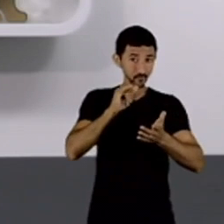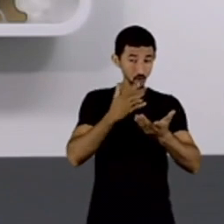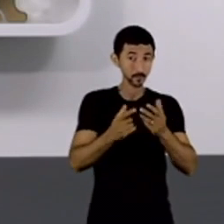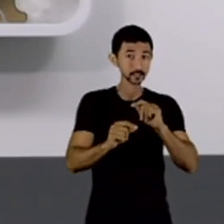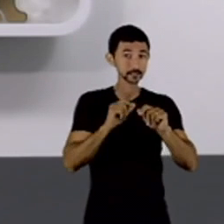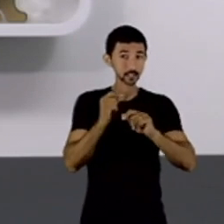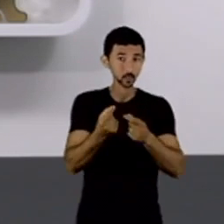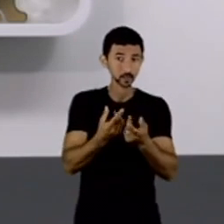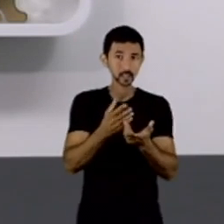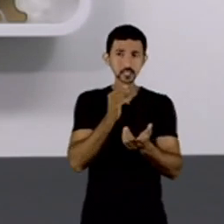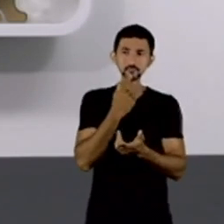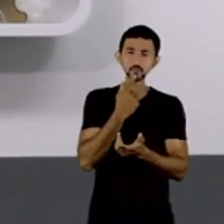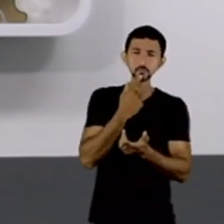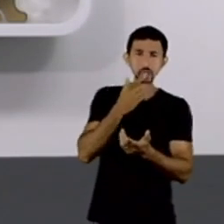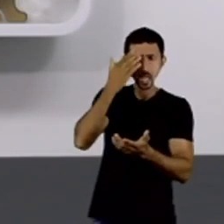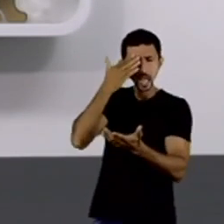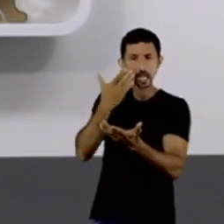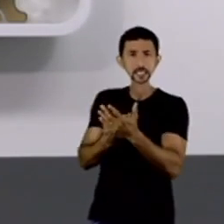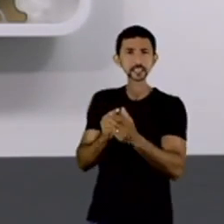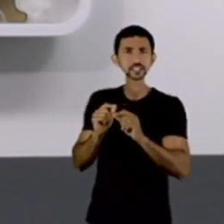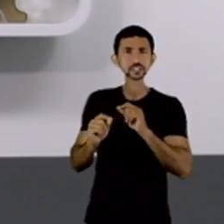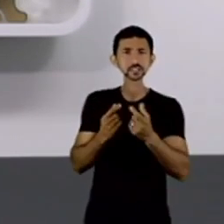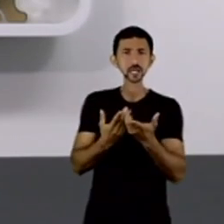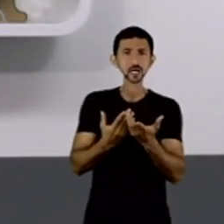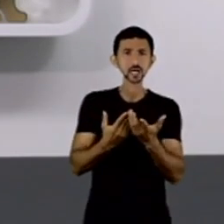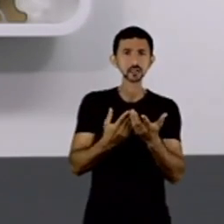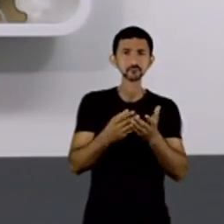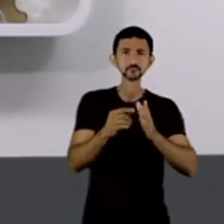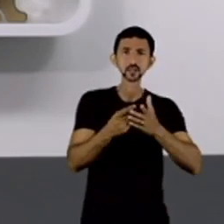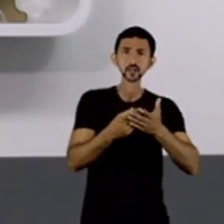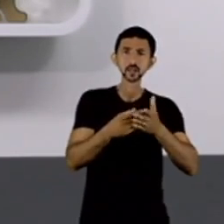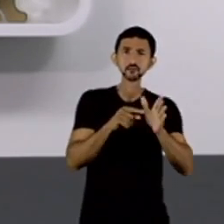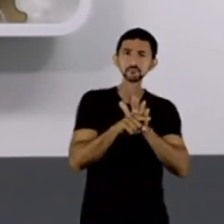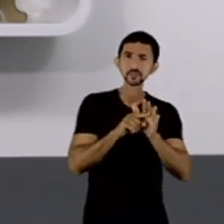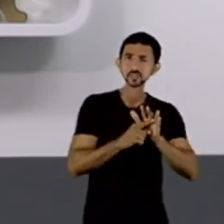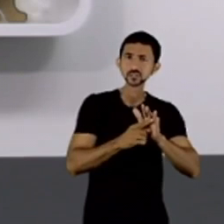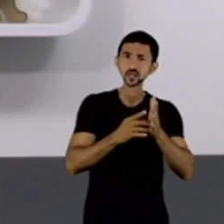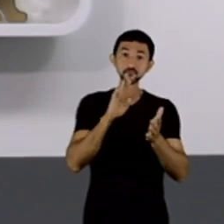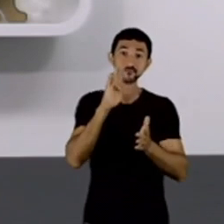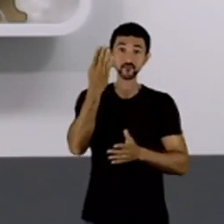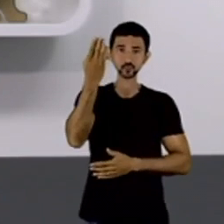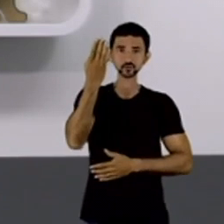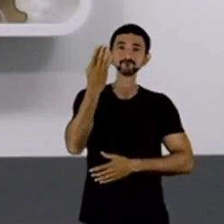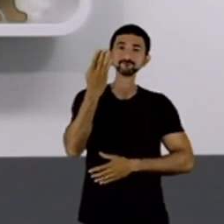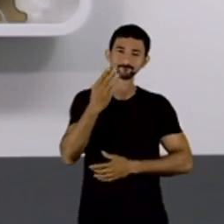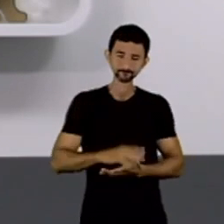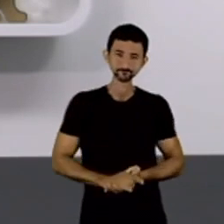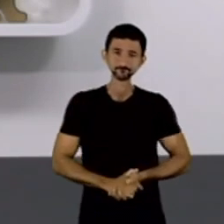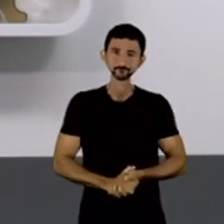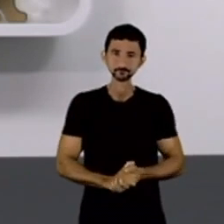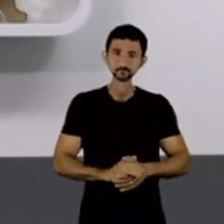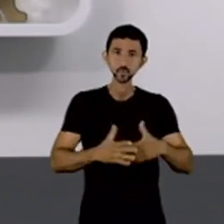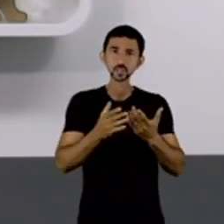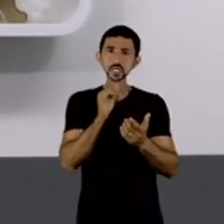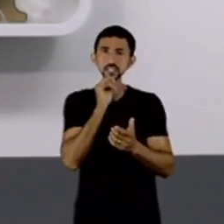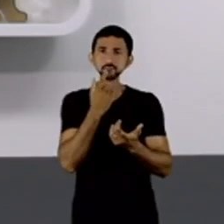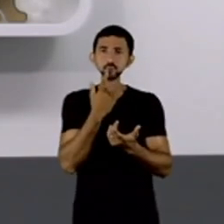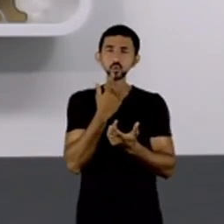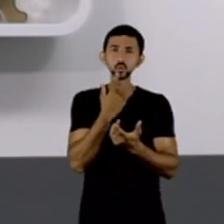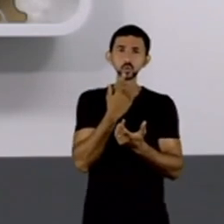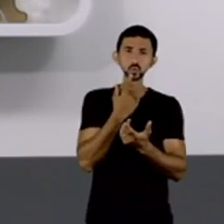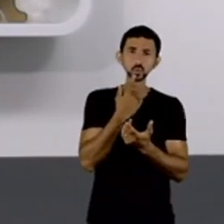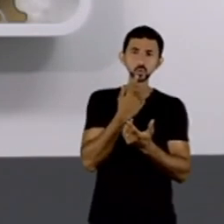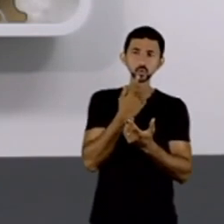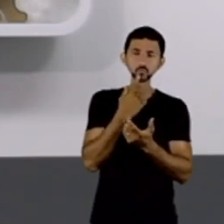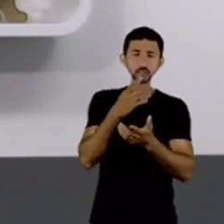informações que nos levam a acreditar em dados que não são verdadeiros. Quando você lê uma reportagem,